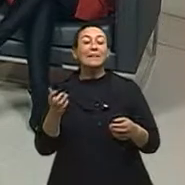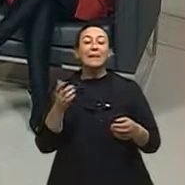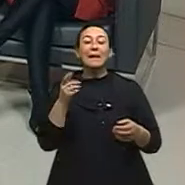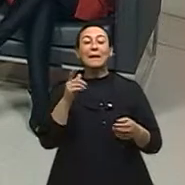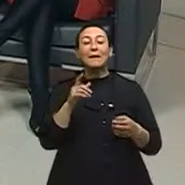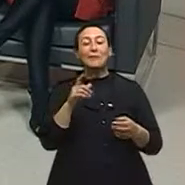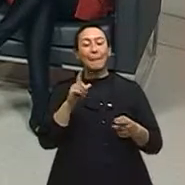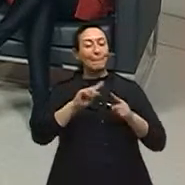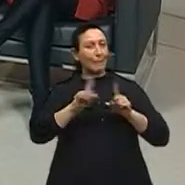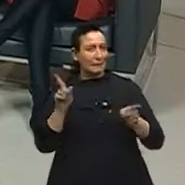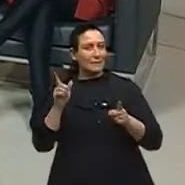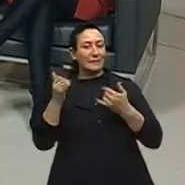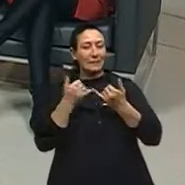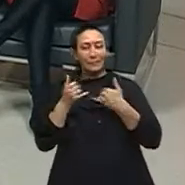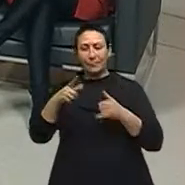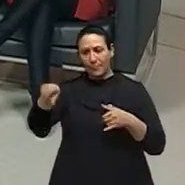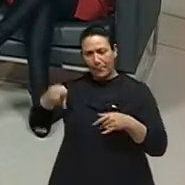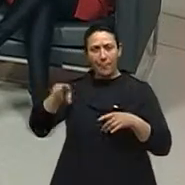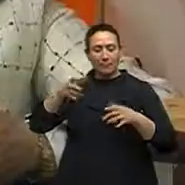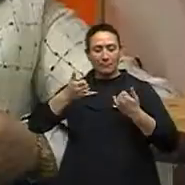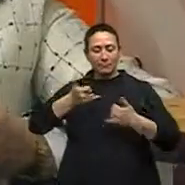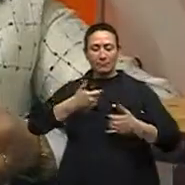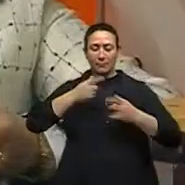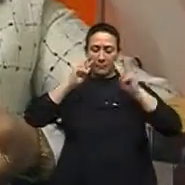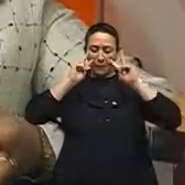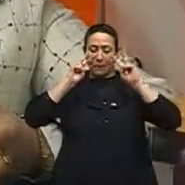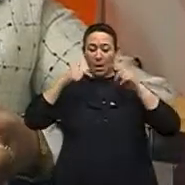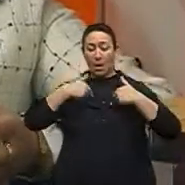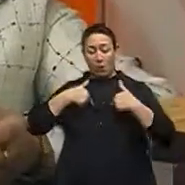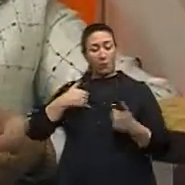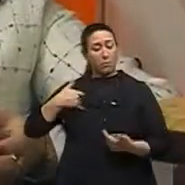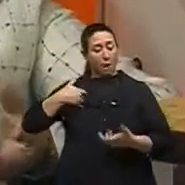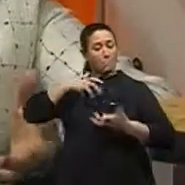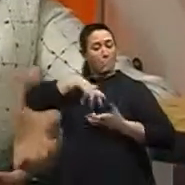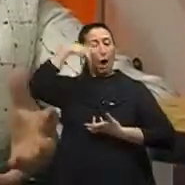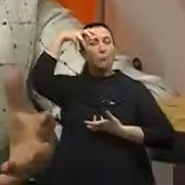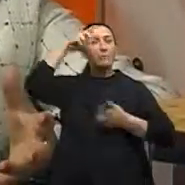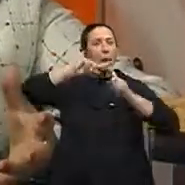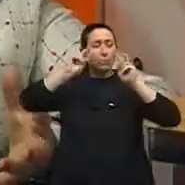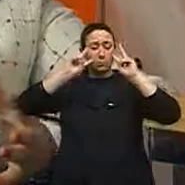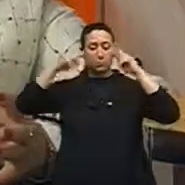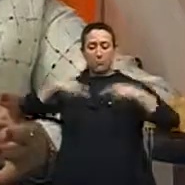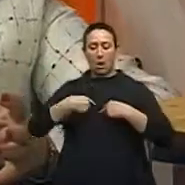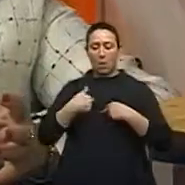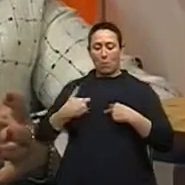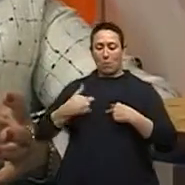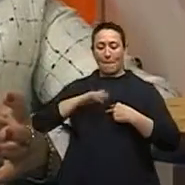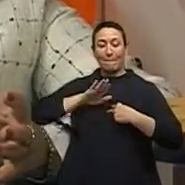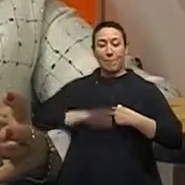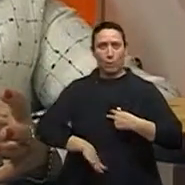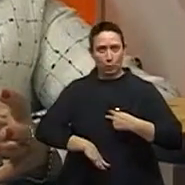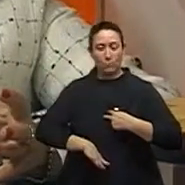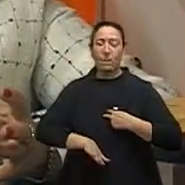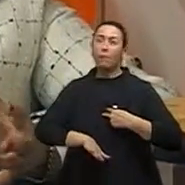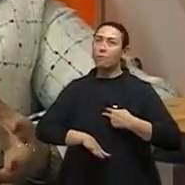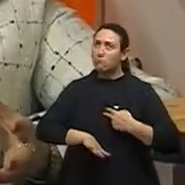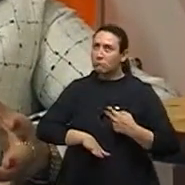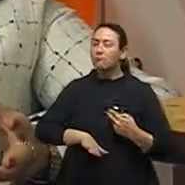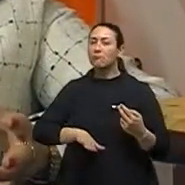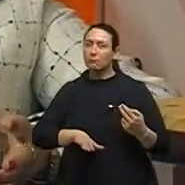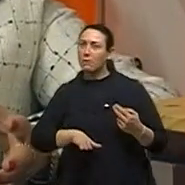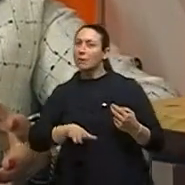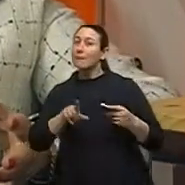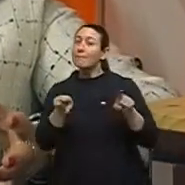conviver correspondente à idade cronológica a idade do calendário como a gente chama significa também